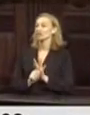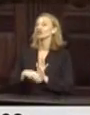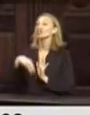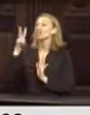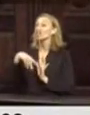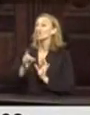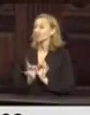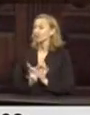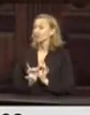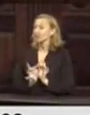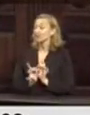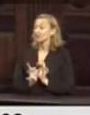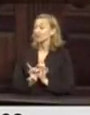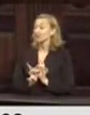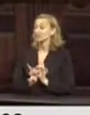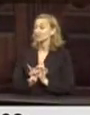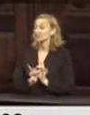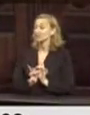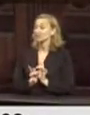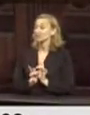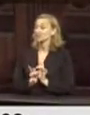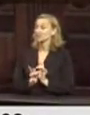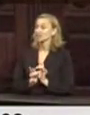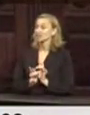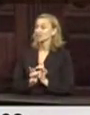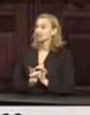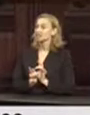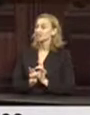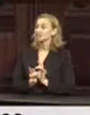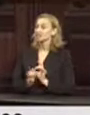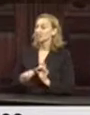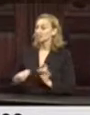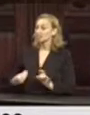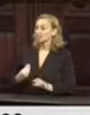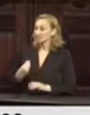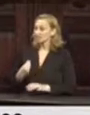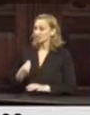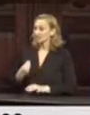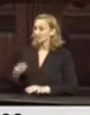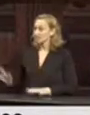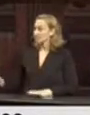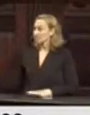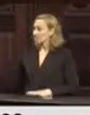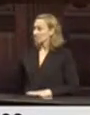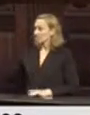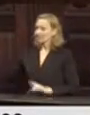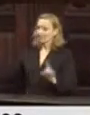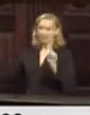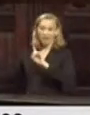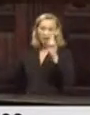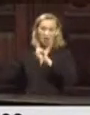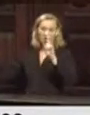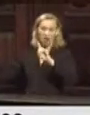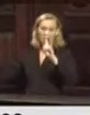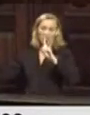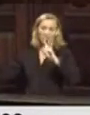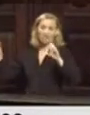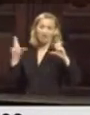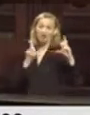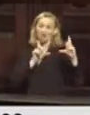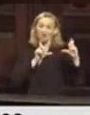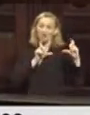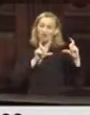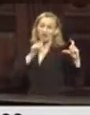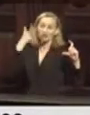droga não está nas comunidades carentes, está no asfalto, está